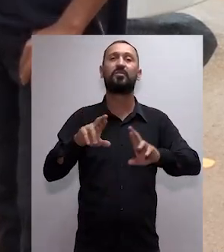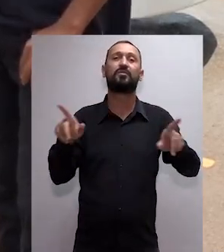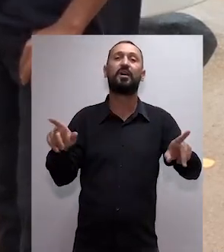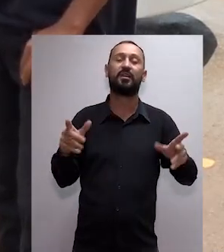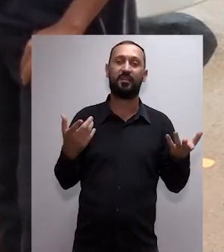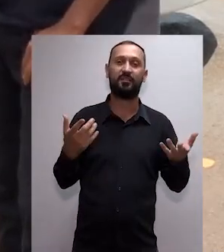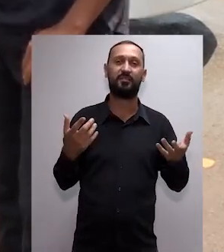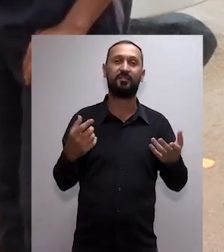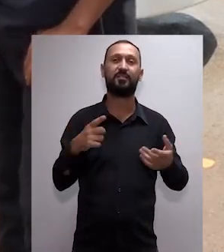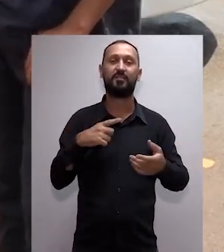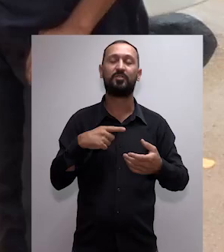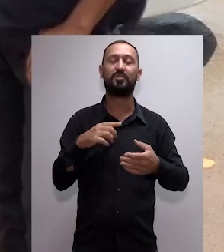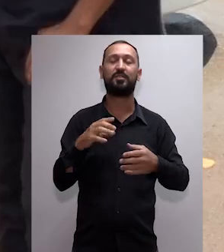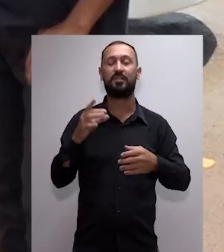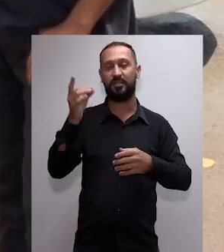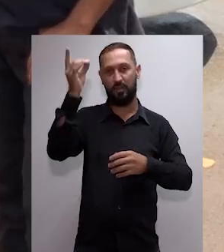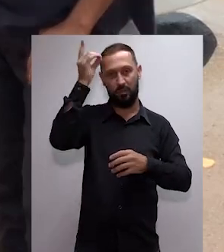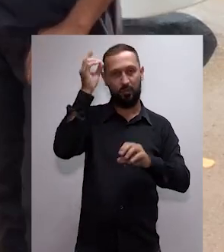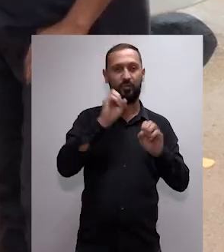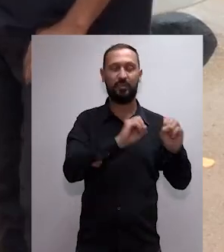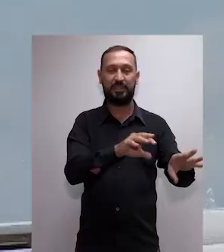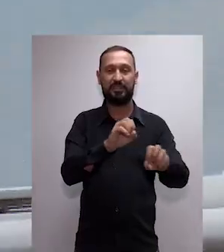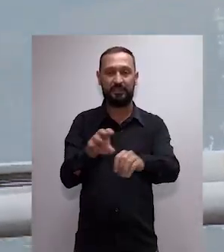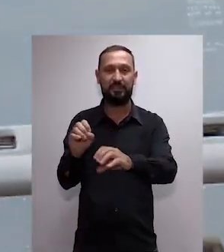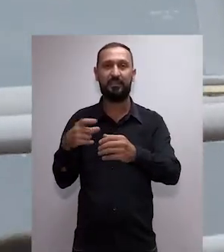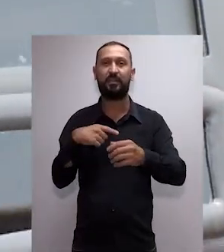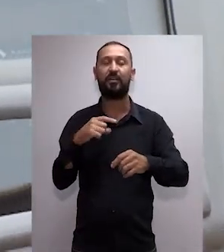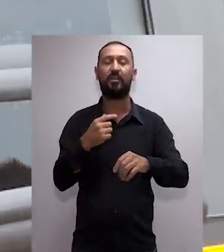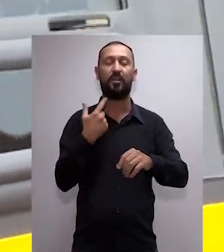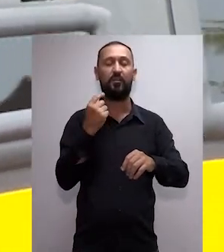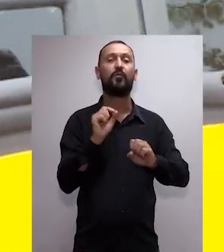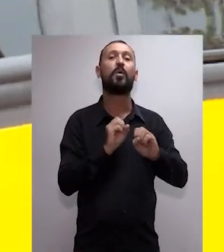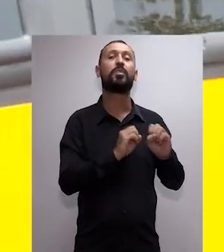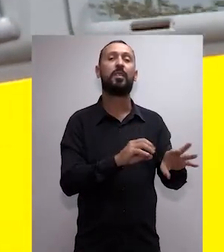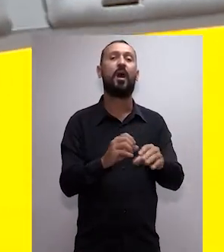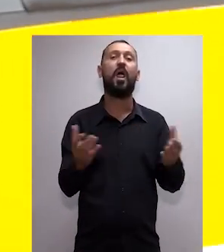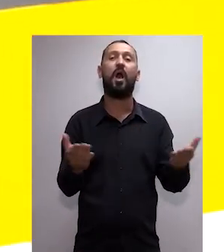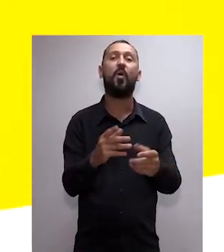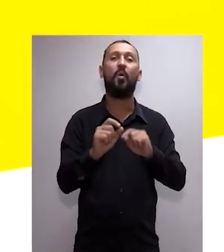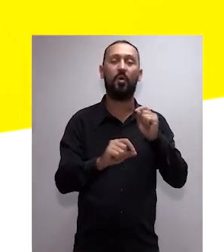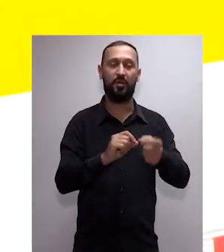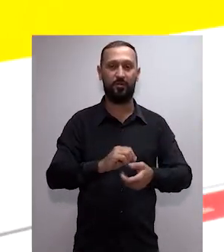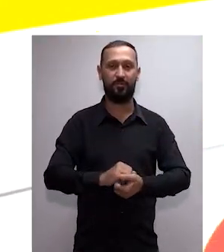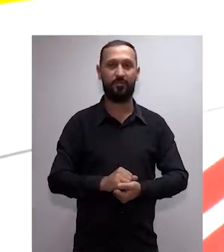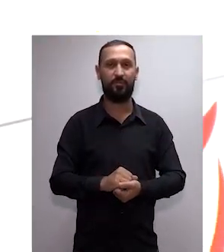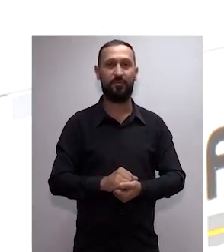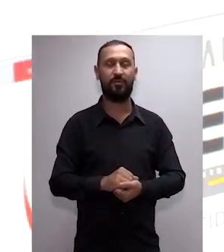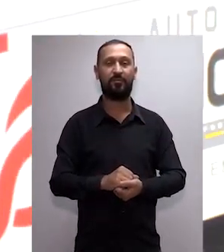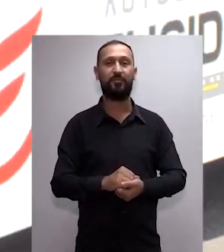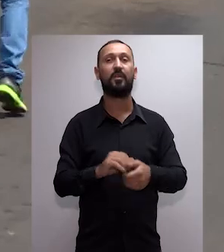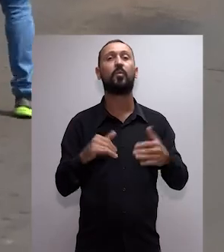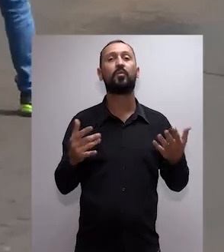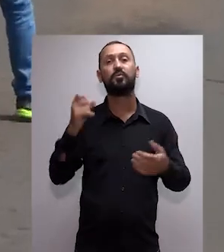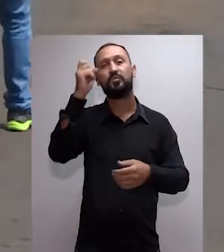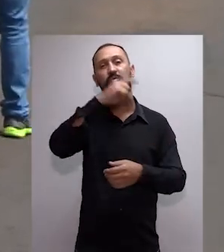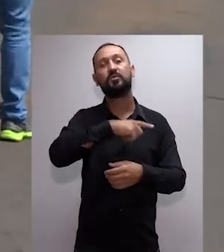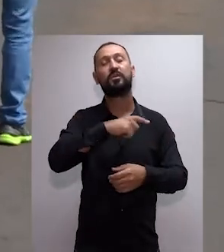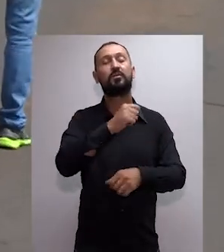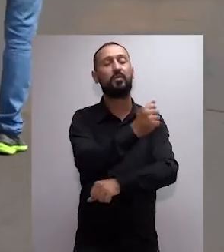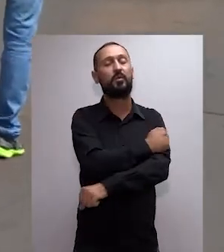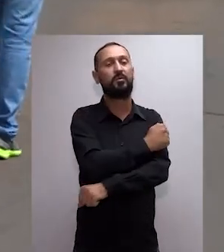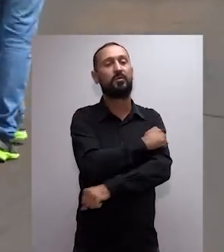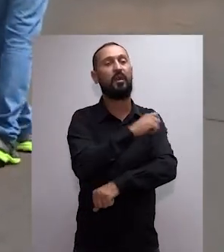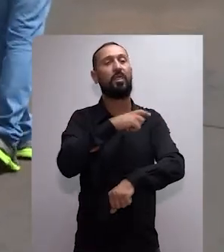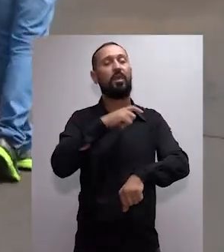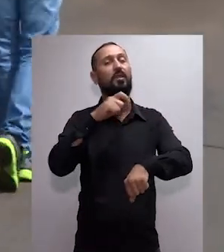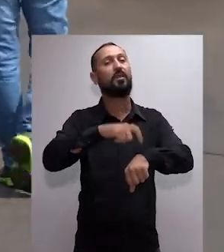dos iguais. Você tinha esse dom de dar Tinha. aula pros outros. Aí eu falei, vou dar aula agora, resolvi dar aula. E qual que é a maior dificuldade que os alunos